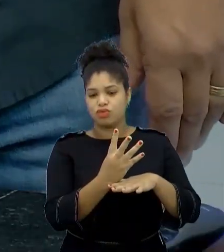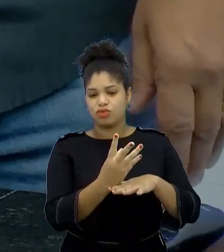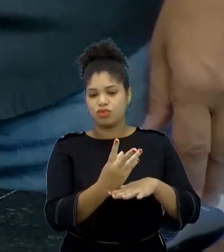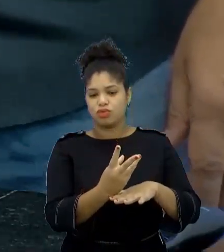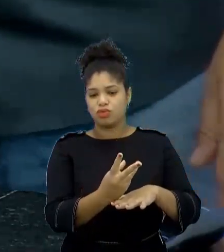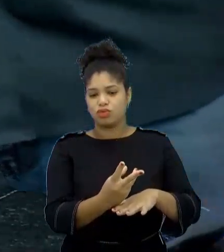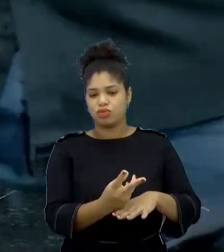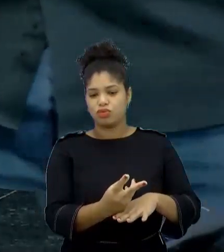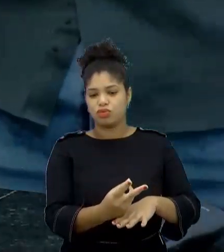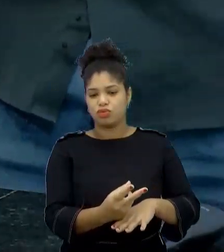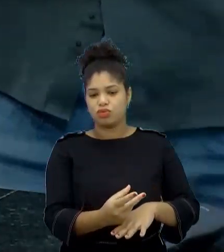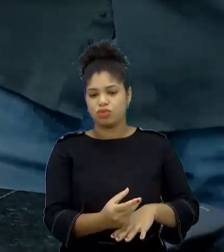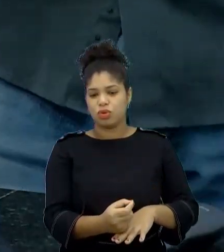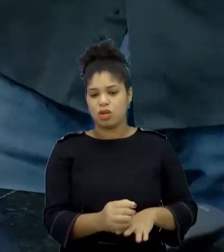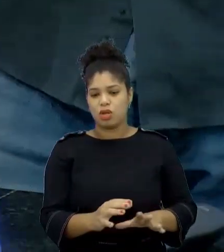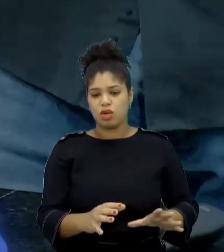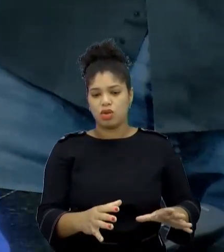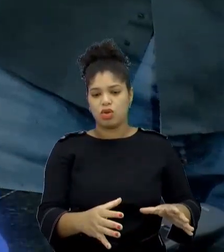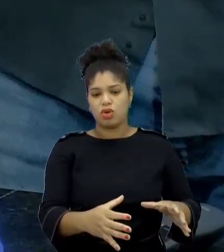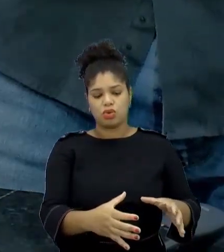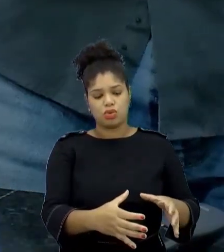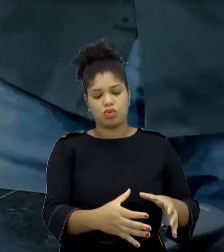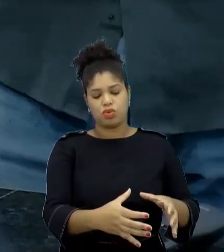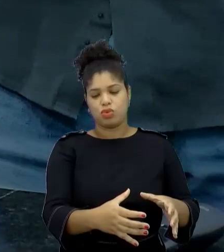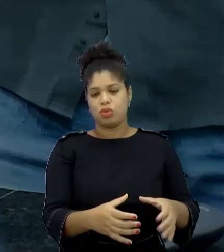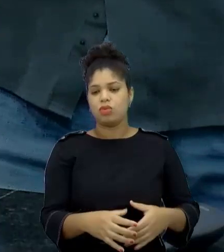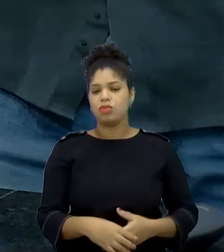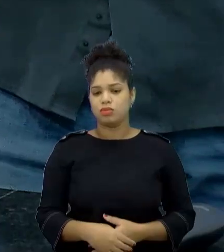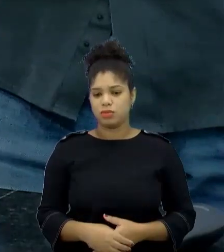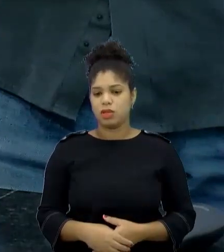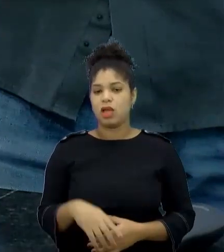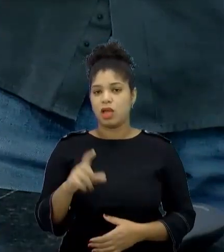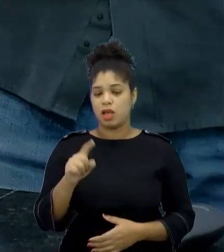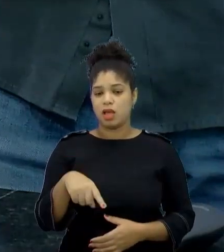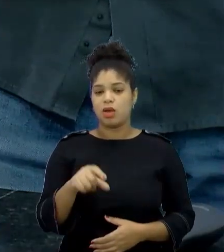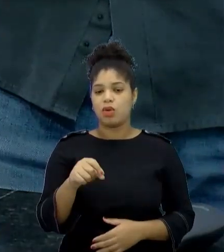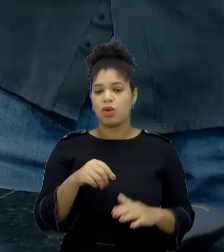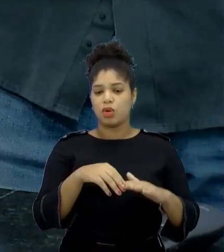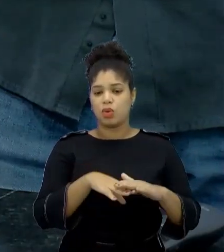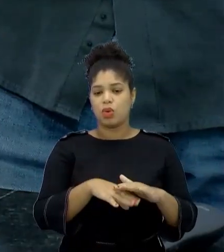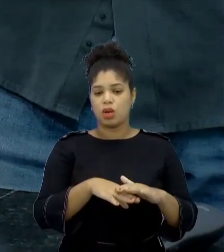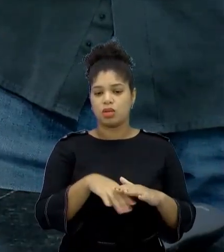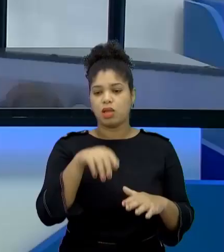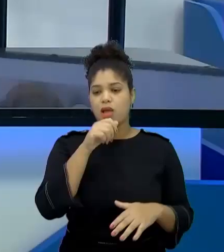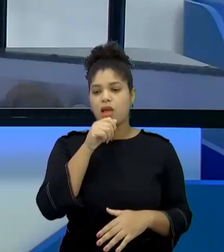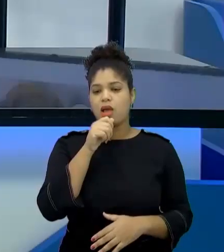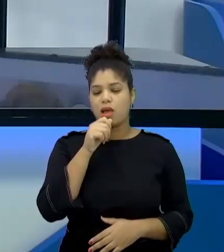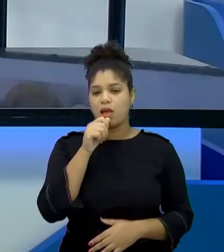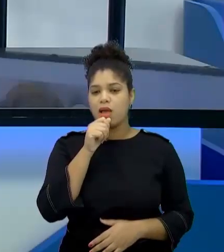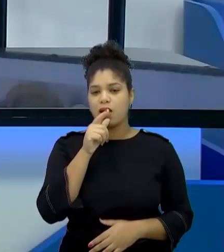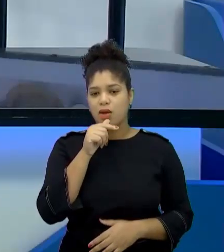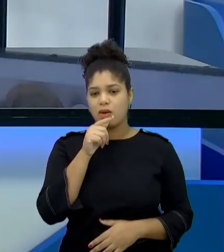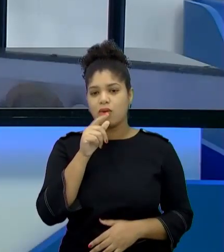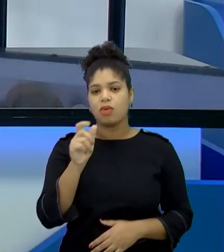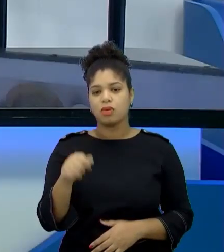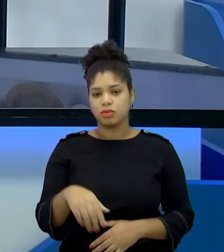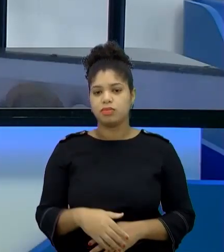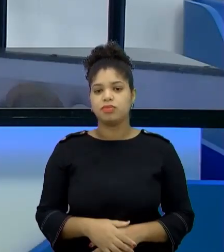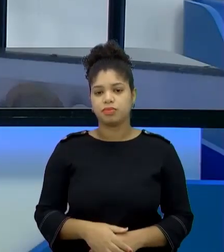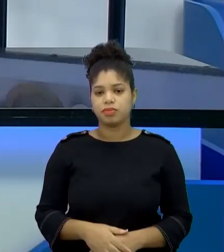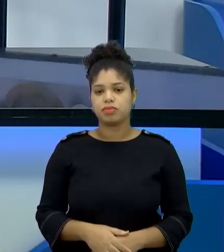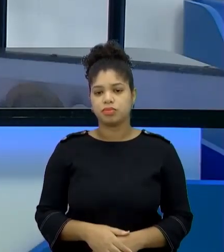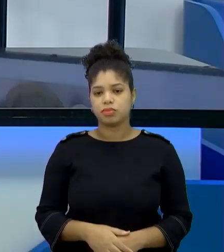para pontos, bolsões, criando aí uma reserva de água que a gente pode até